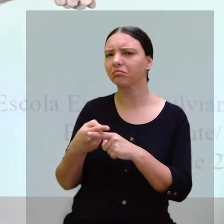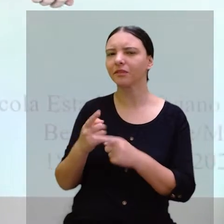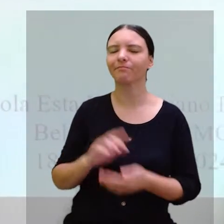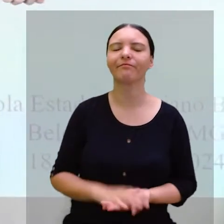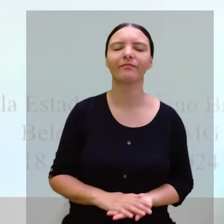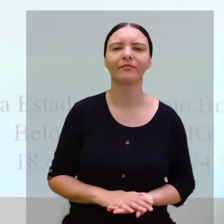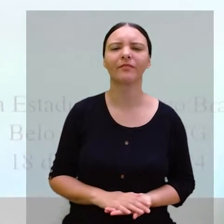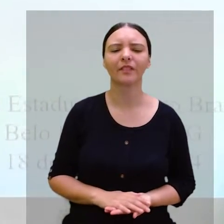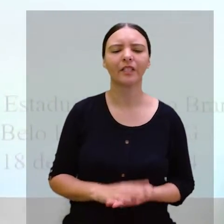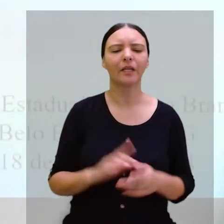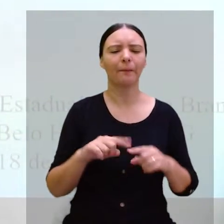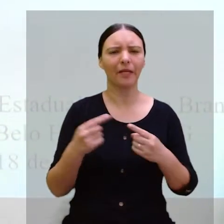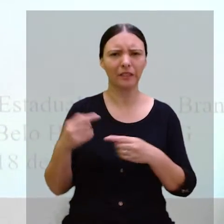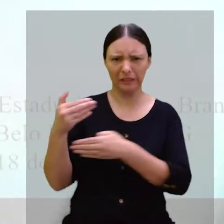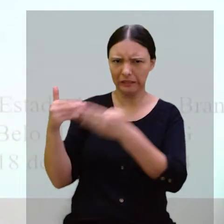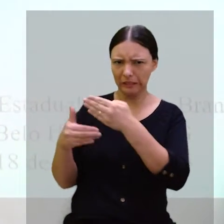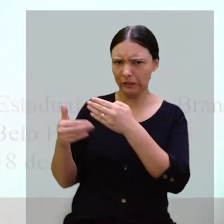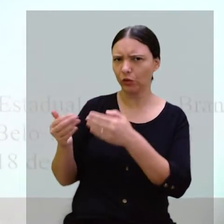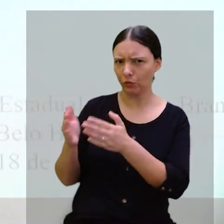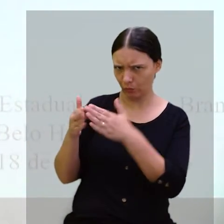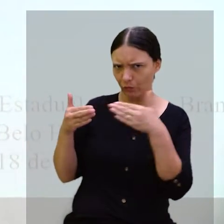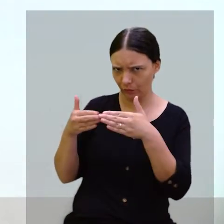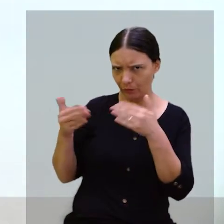Rafa, você passa os slides, por favor?